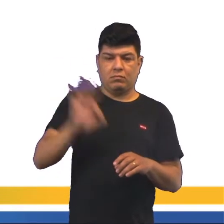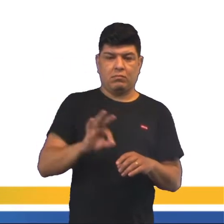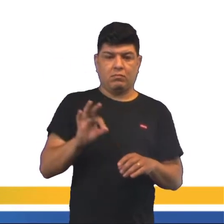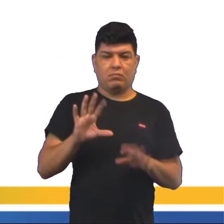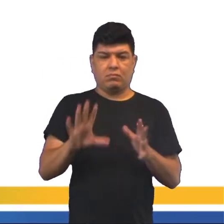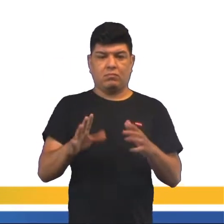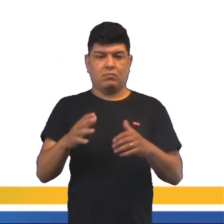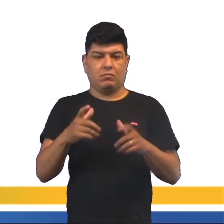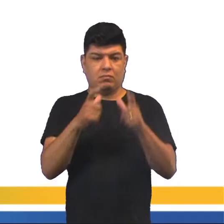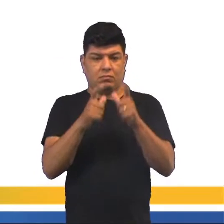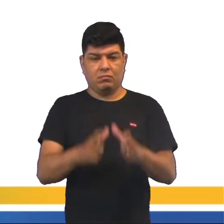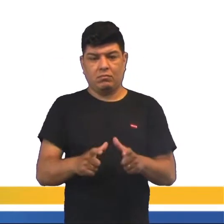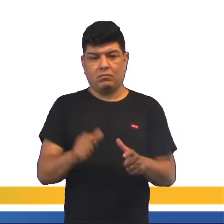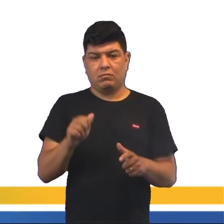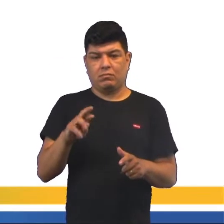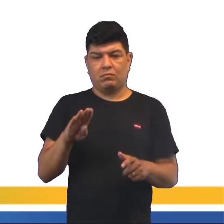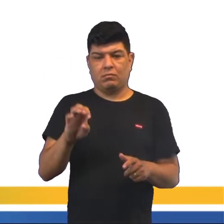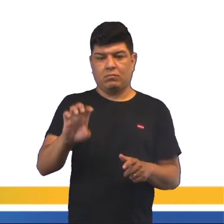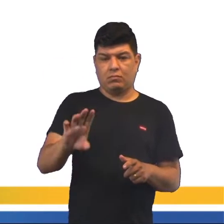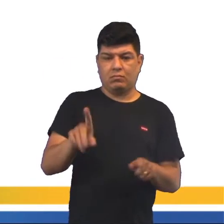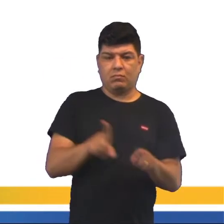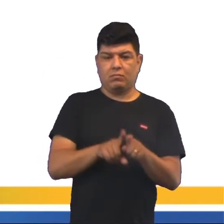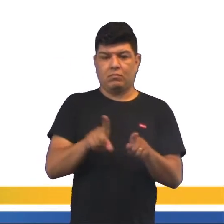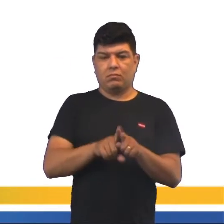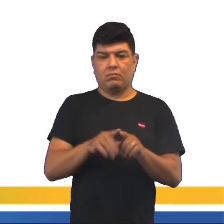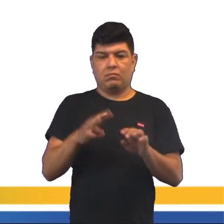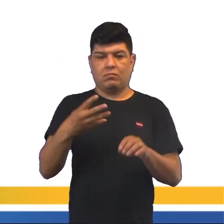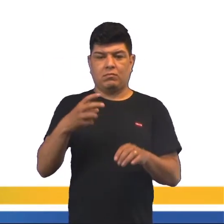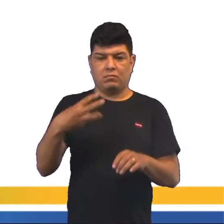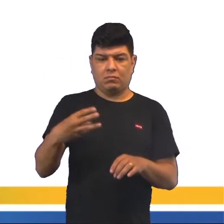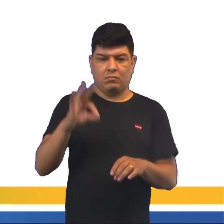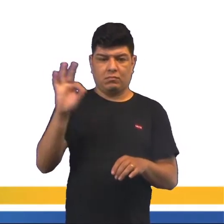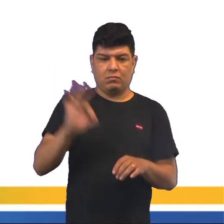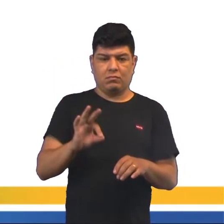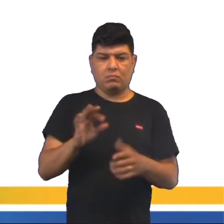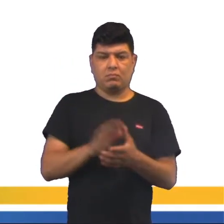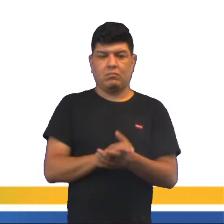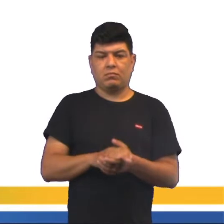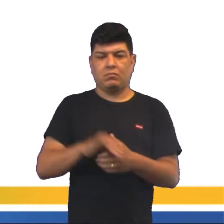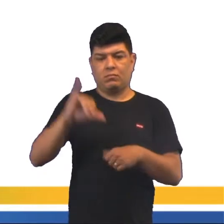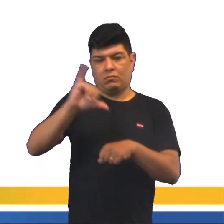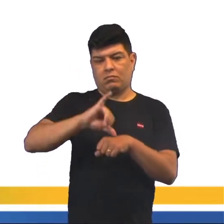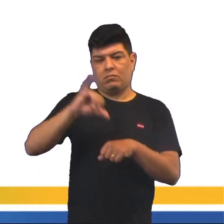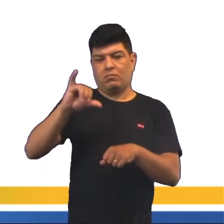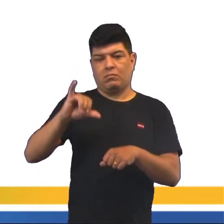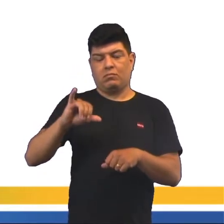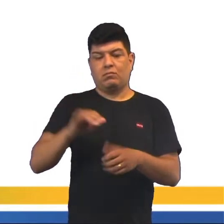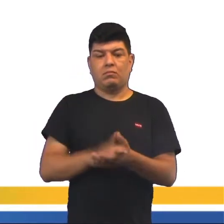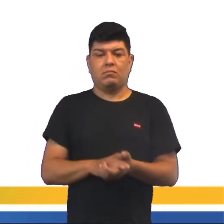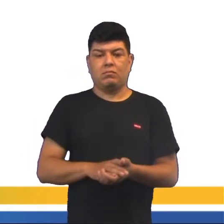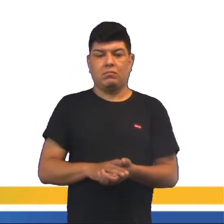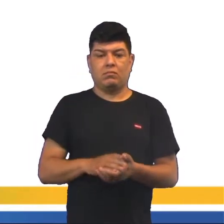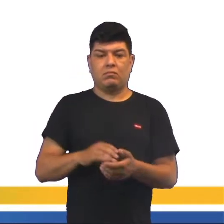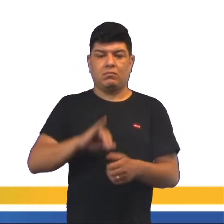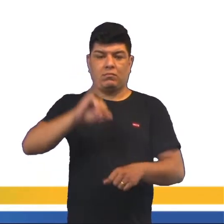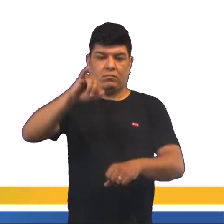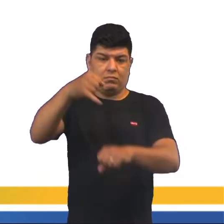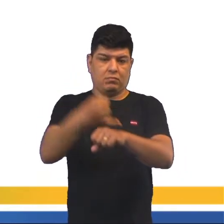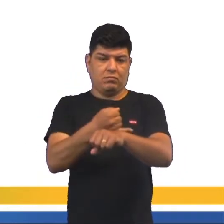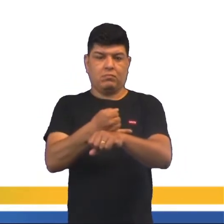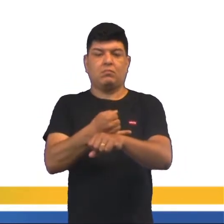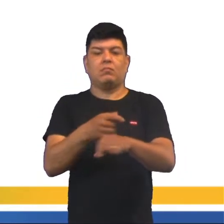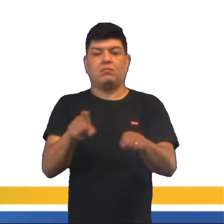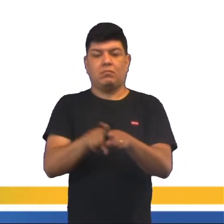em 1947. Os judeus ficaram com 50% do território e os árabes, que eram